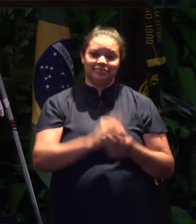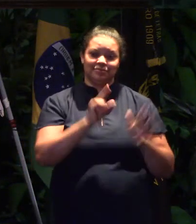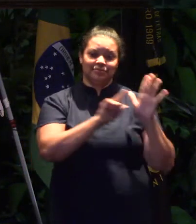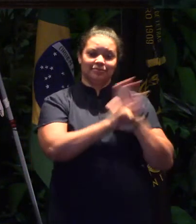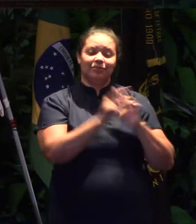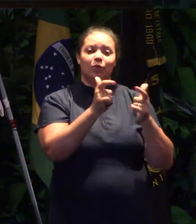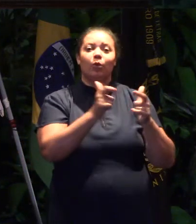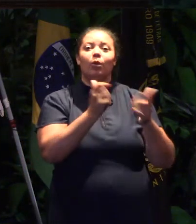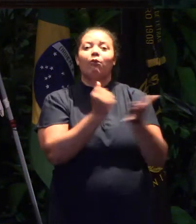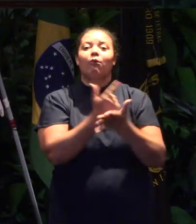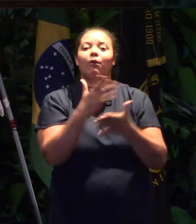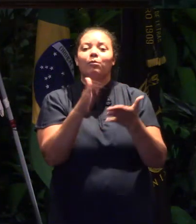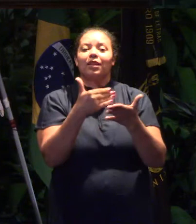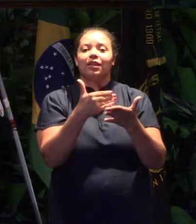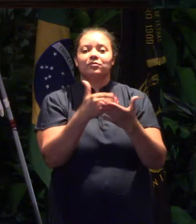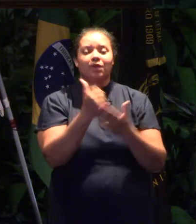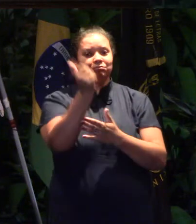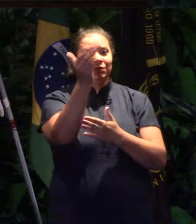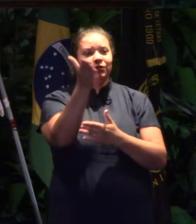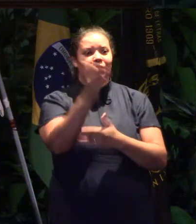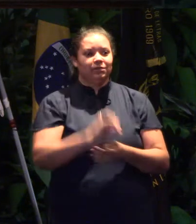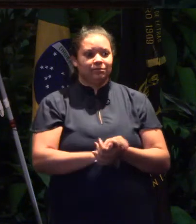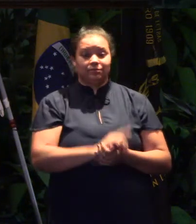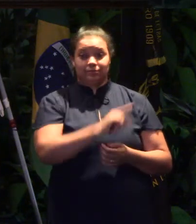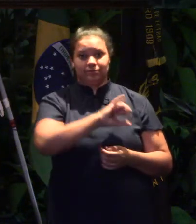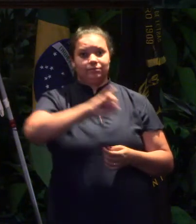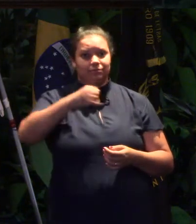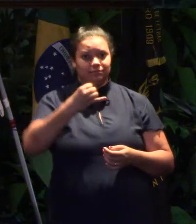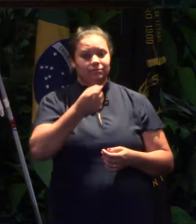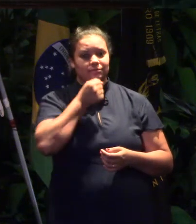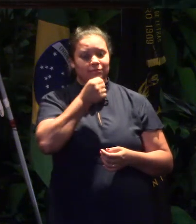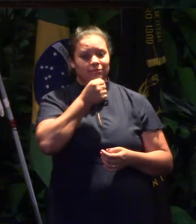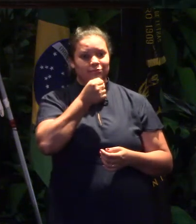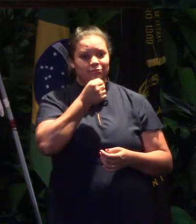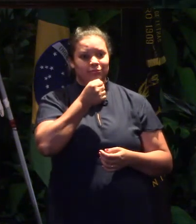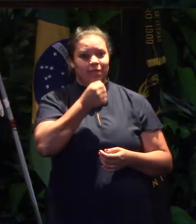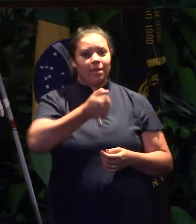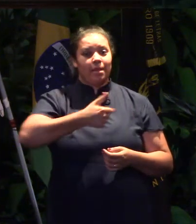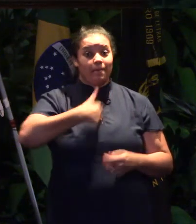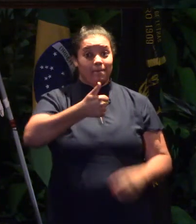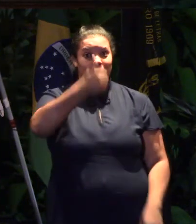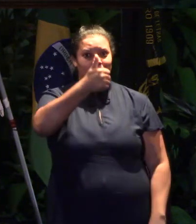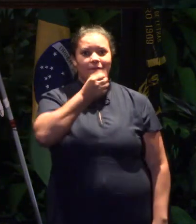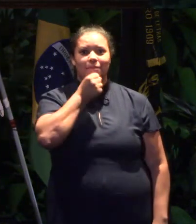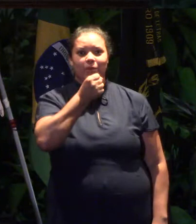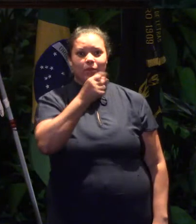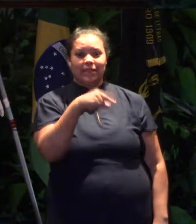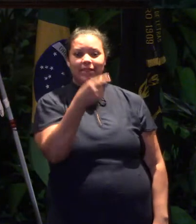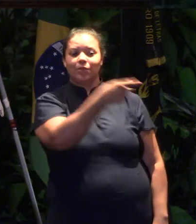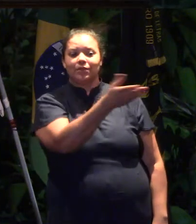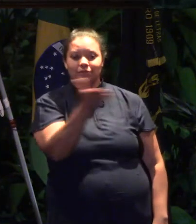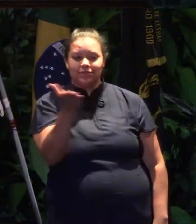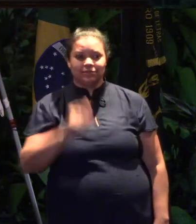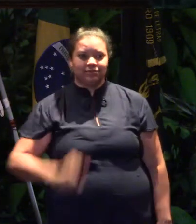Ali fora. Eu vou aproveitar que eu estou com o microfone na mão e vou fazer a primeira pergunta. Depois eu passo o